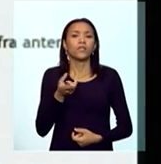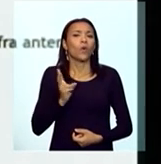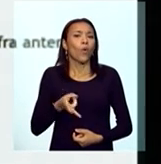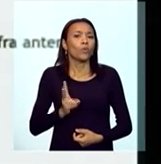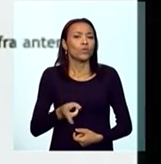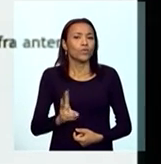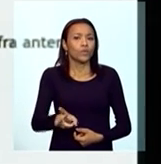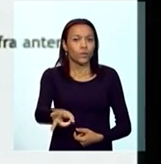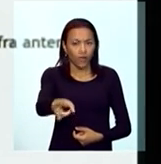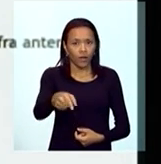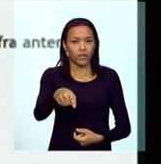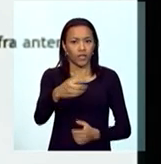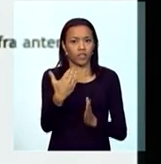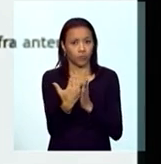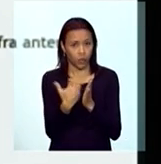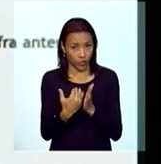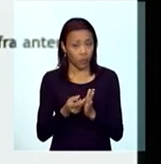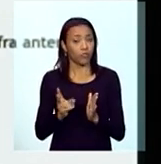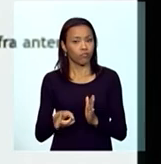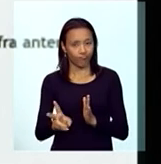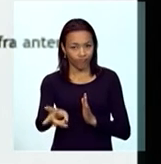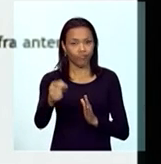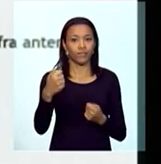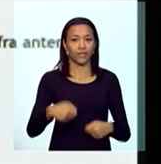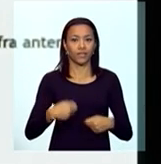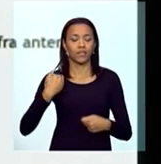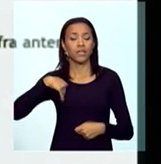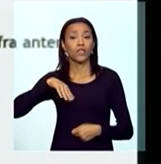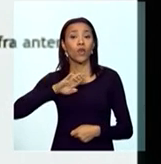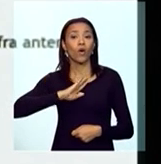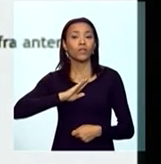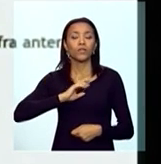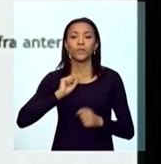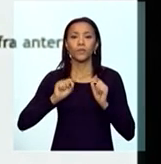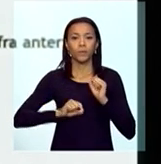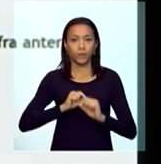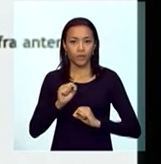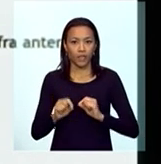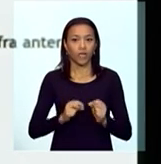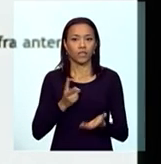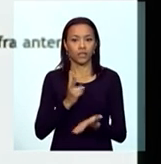Kiss Free, ele precisa crescer. E para crescer, nós estamos nos propondo a crescer